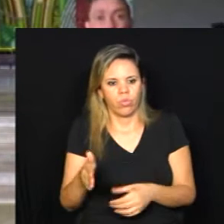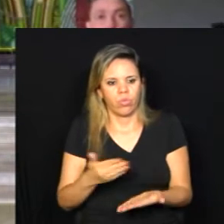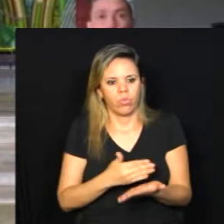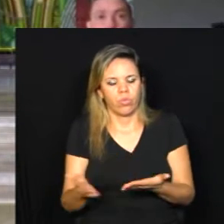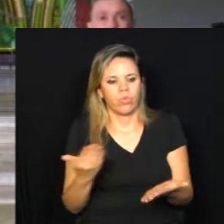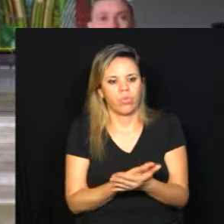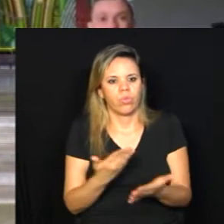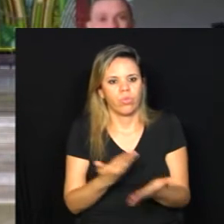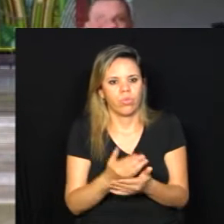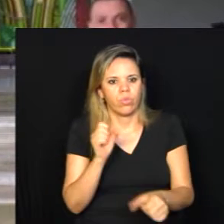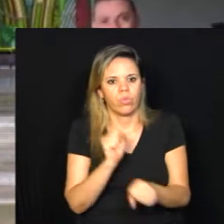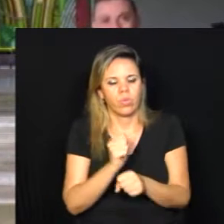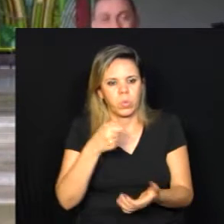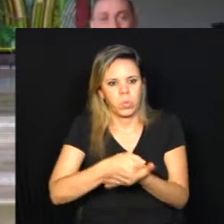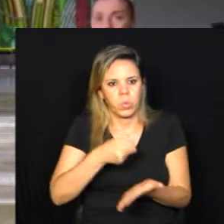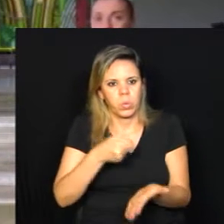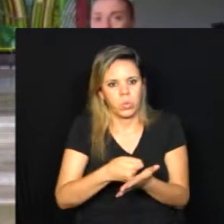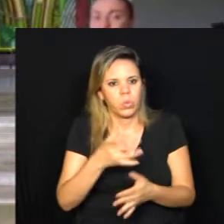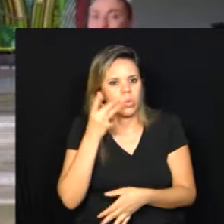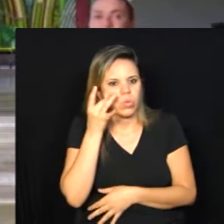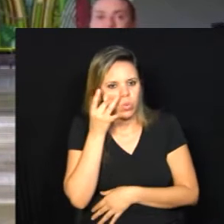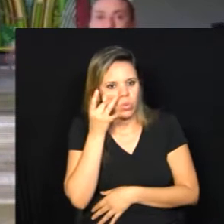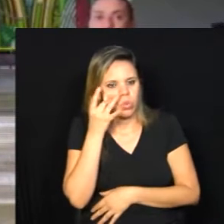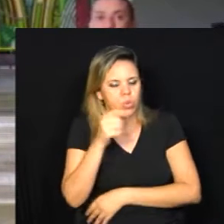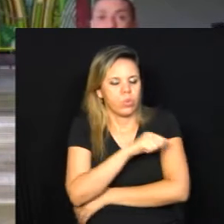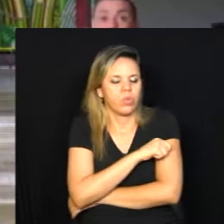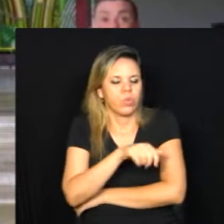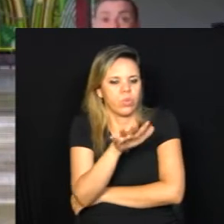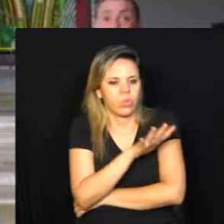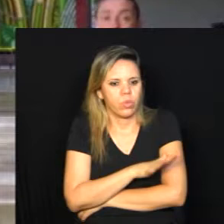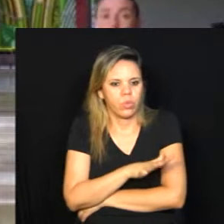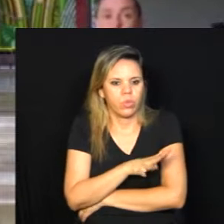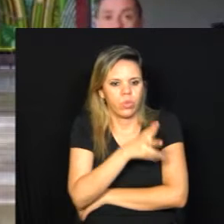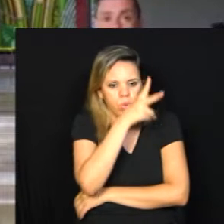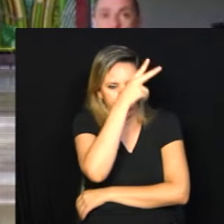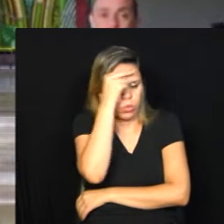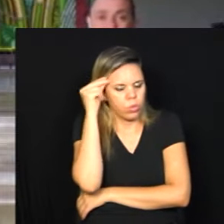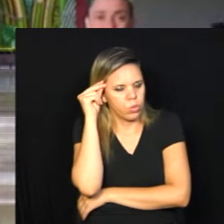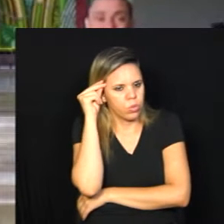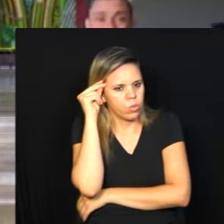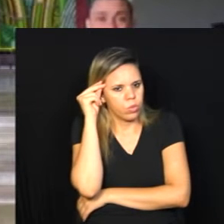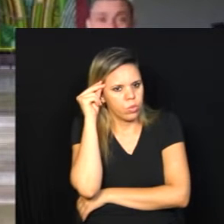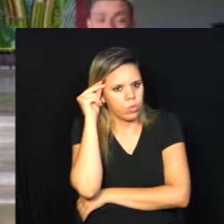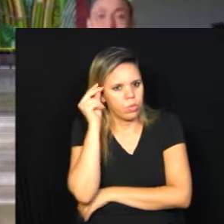e suspender a obrigatoriedade presencial dos alunos na rede pública de ensino.